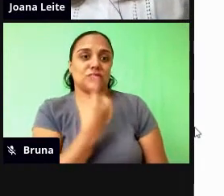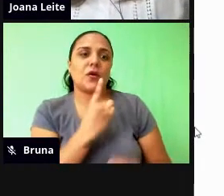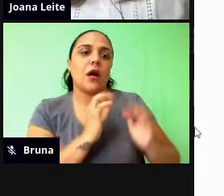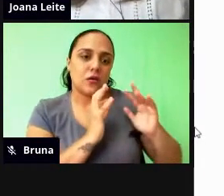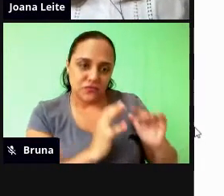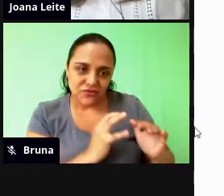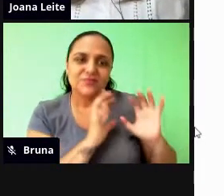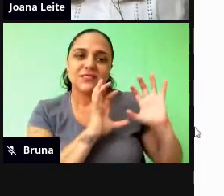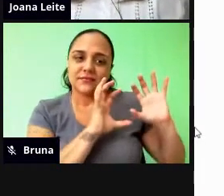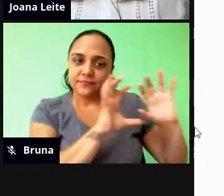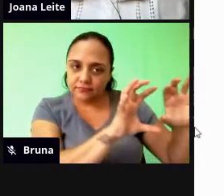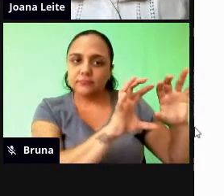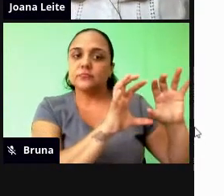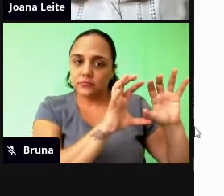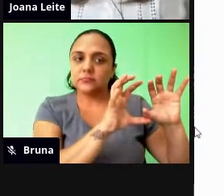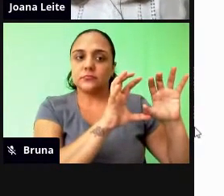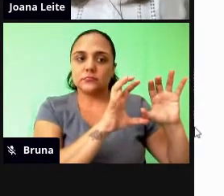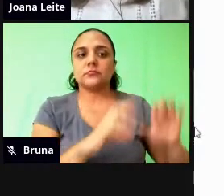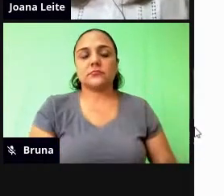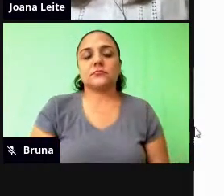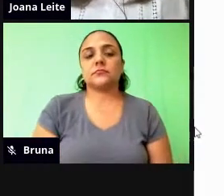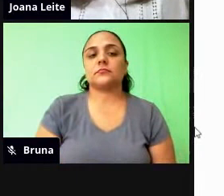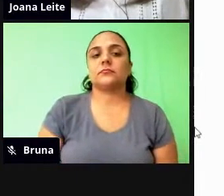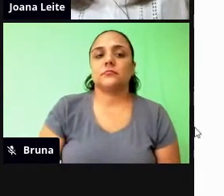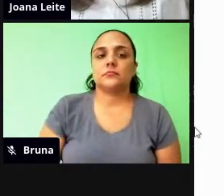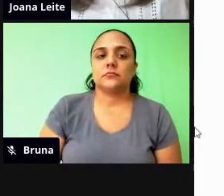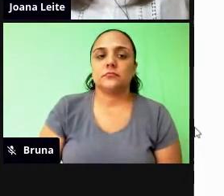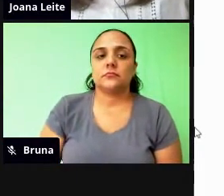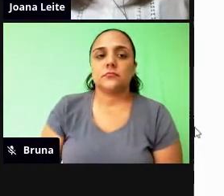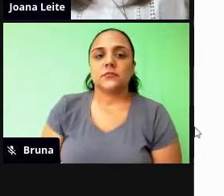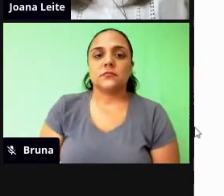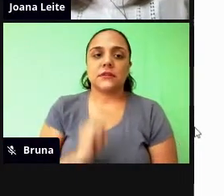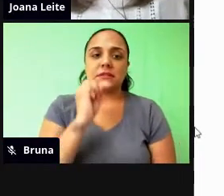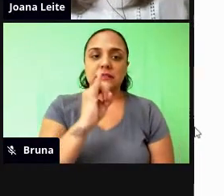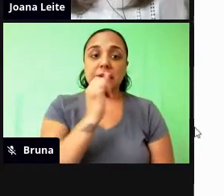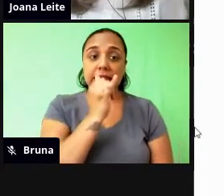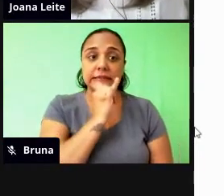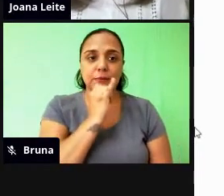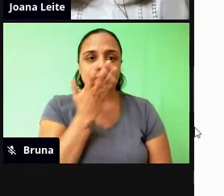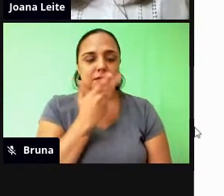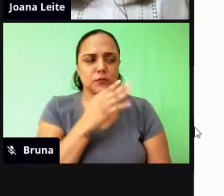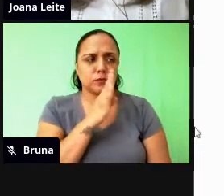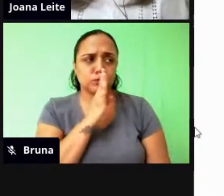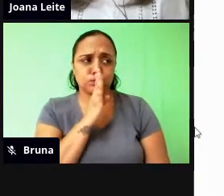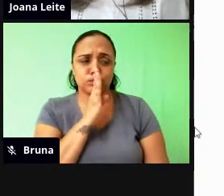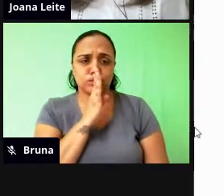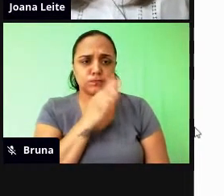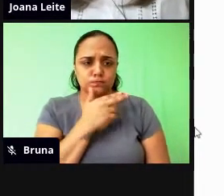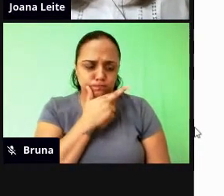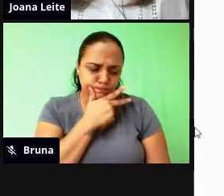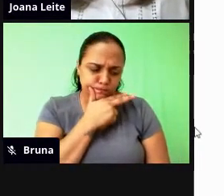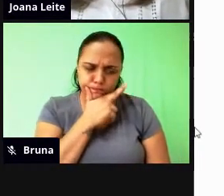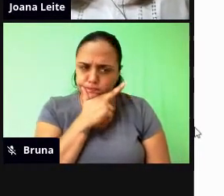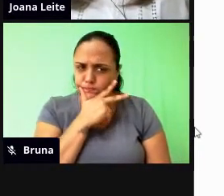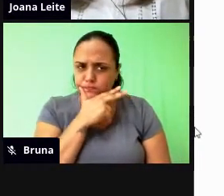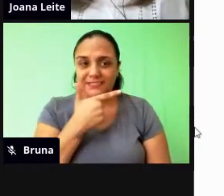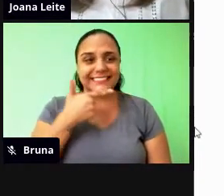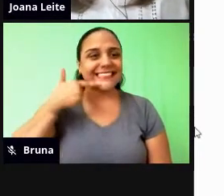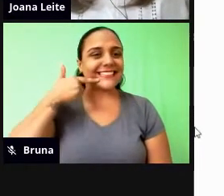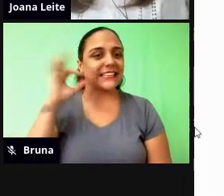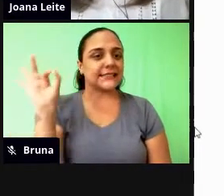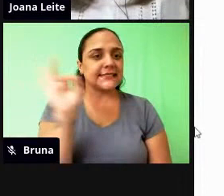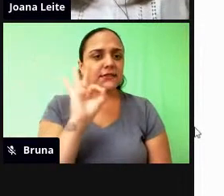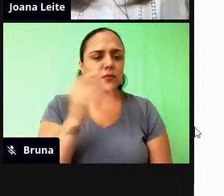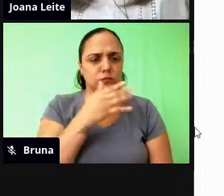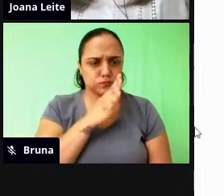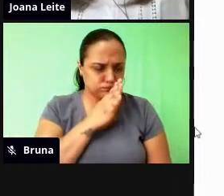características que começam a ser apresentadas. Então, a partir do momento que a criança não sorri em resposta ao outro, isso pode ser um sinal de dificuldade de comunicação